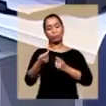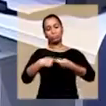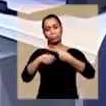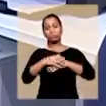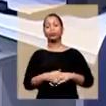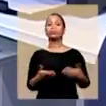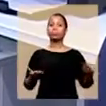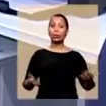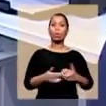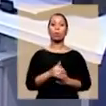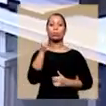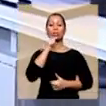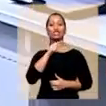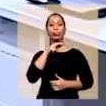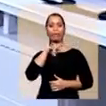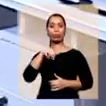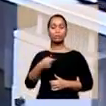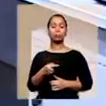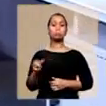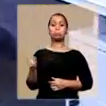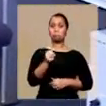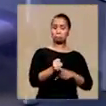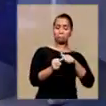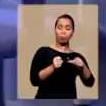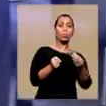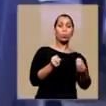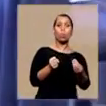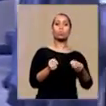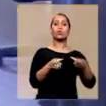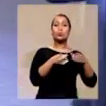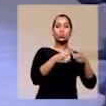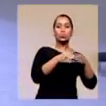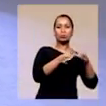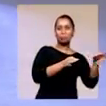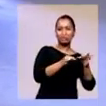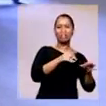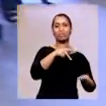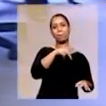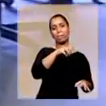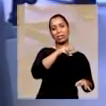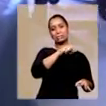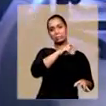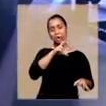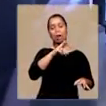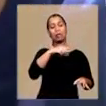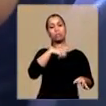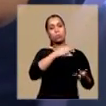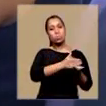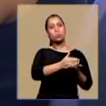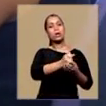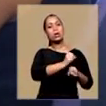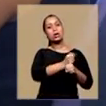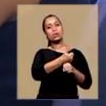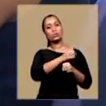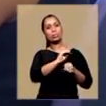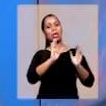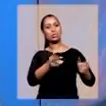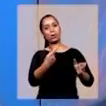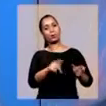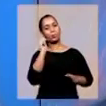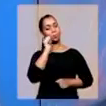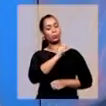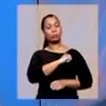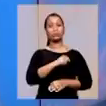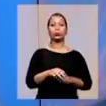setor. A inserção de Jaqueline no mercado foi feita por meio do Projeto Pescar, iniciativa que existe há 10 anos em Rio Preto.